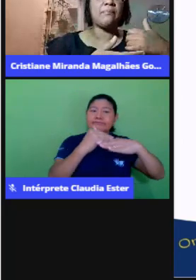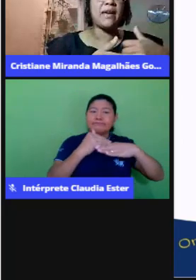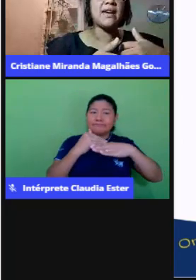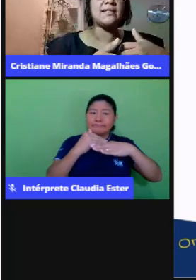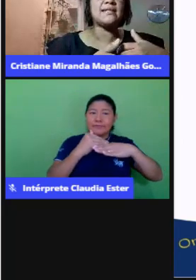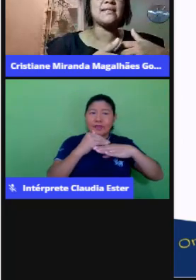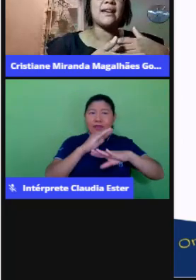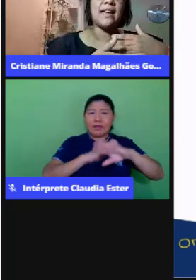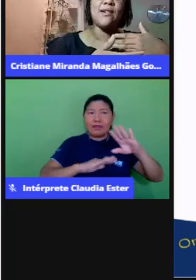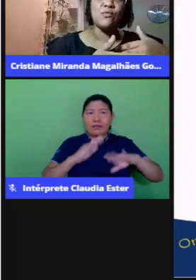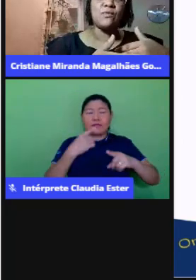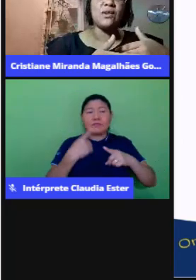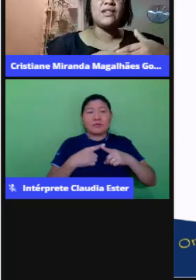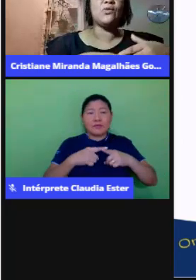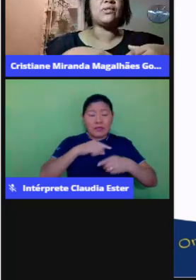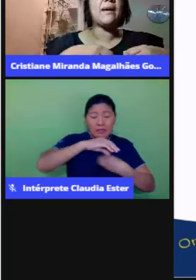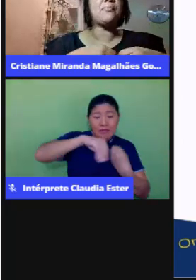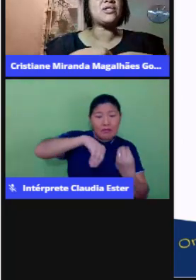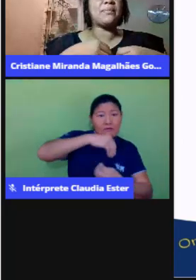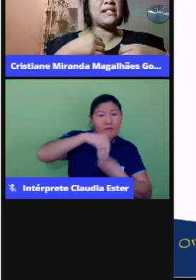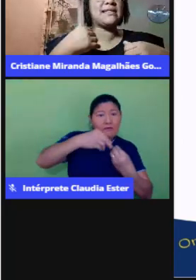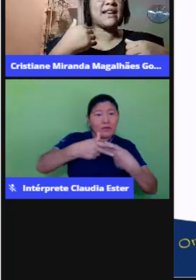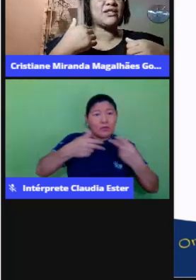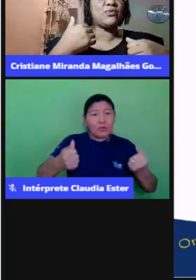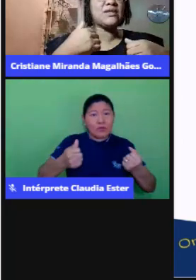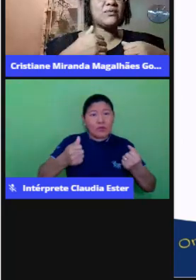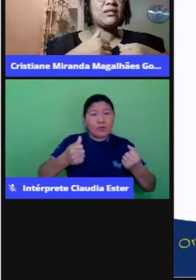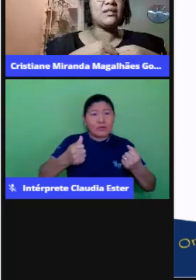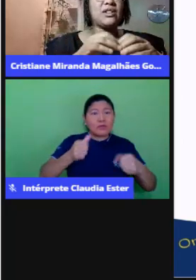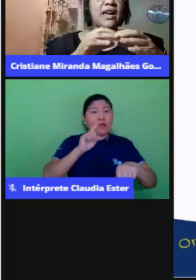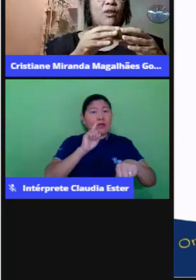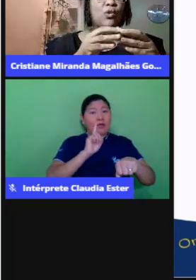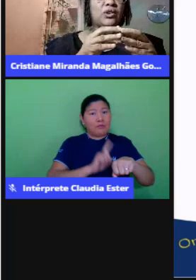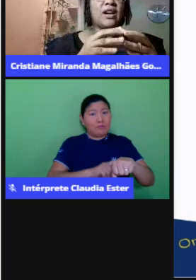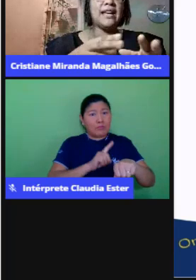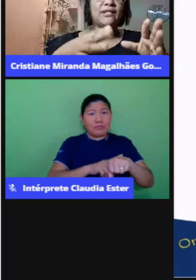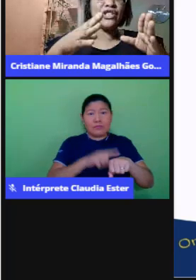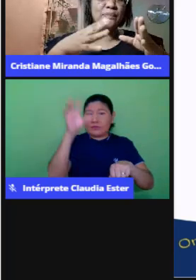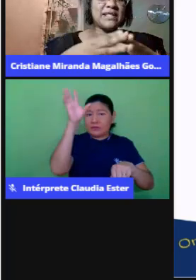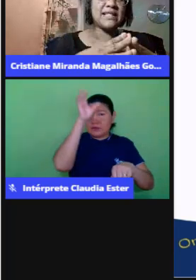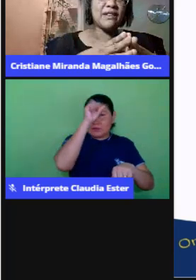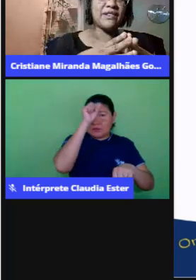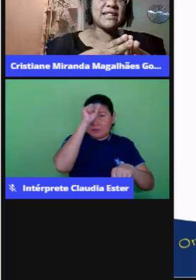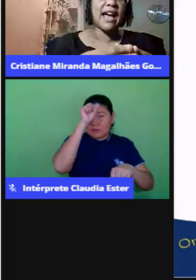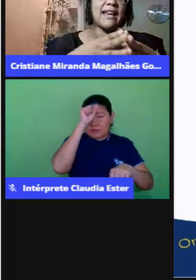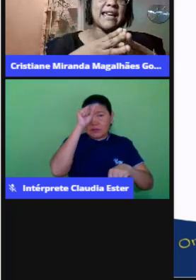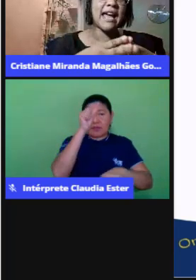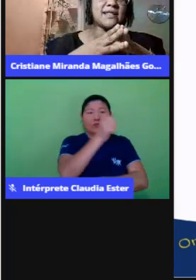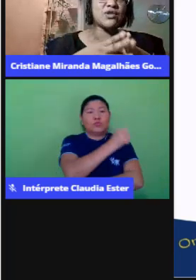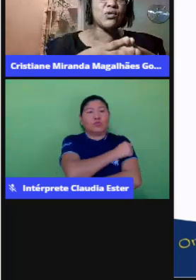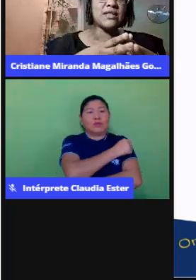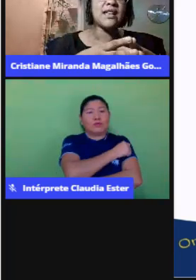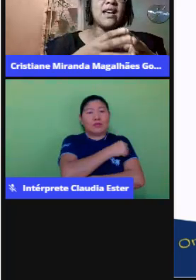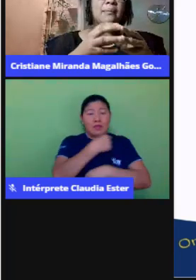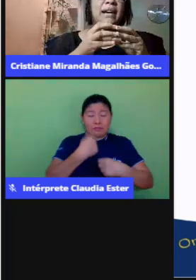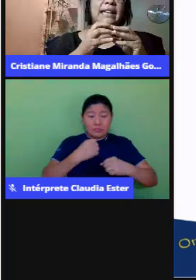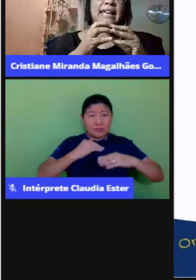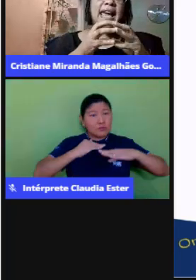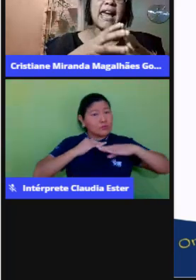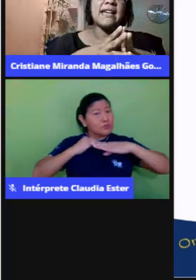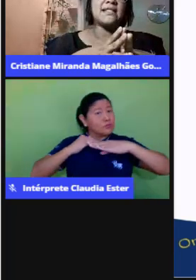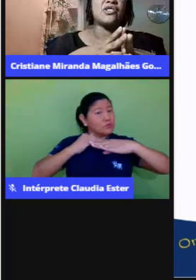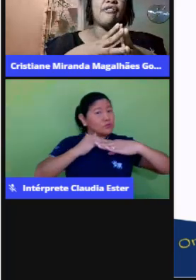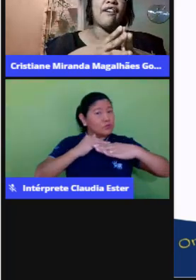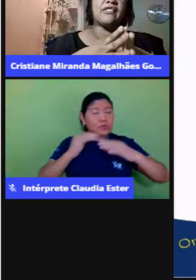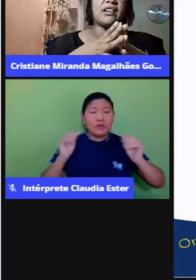envolve os saberes, é um. E o tempo de aprendizagem do estudante é outro. Então, a gente precisa alinhar esses dois para